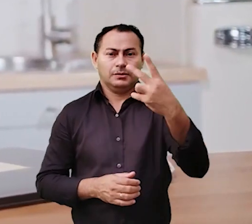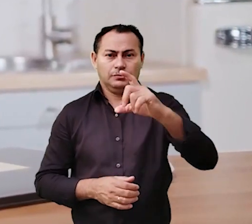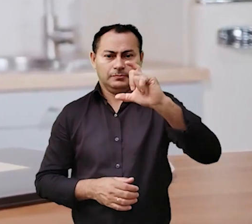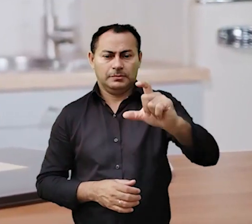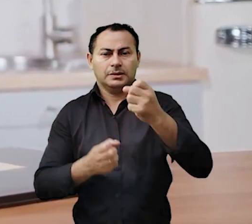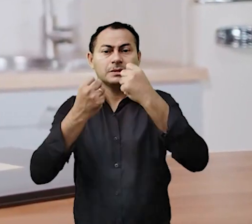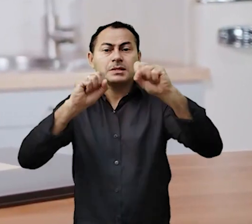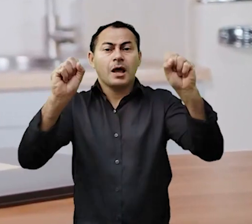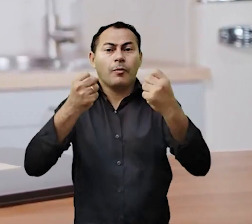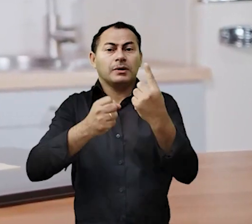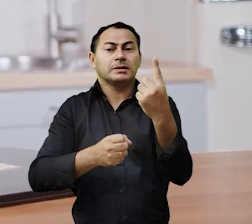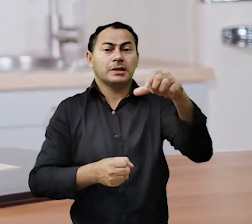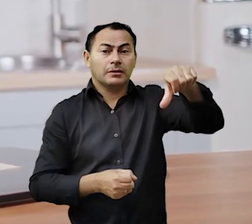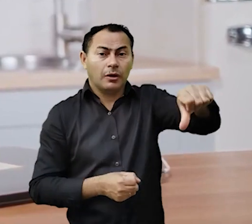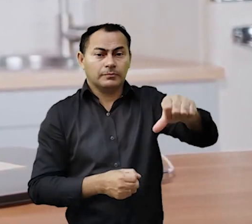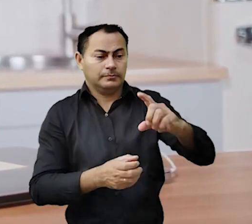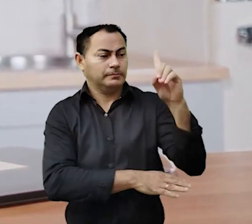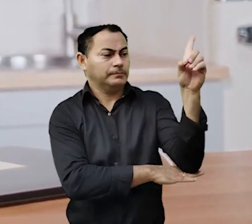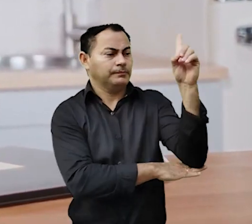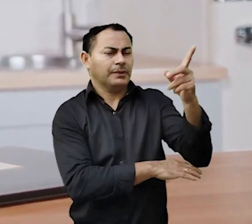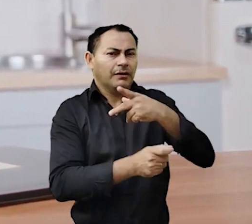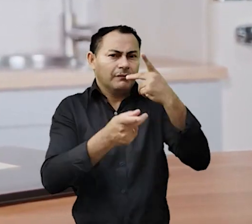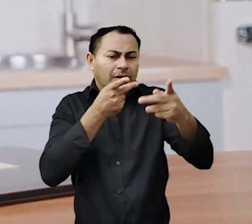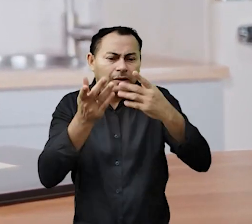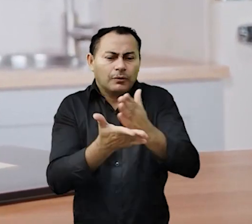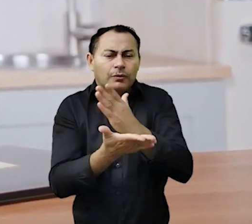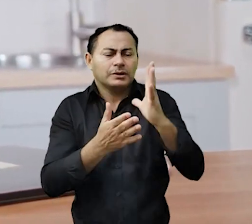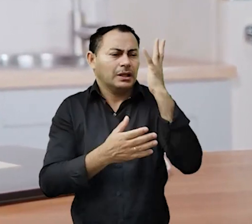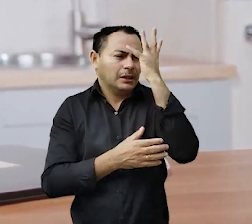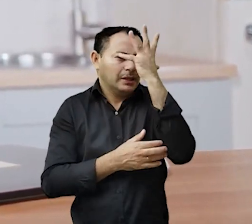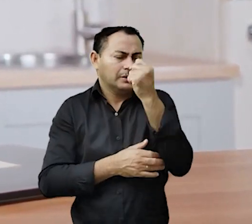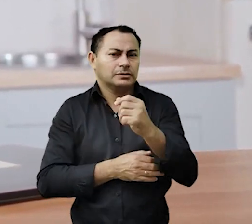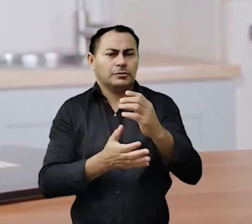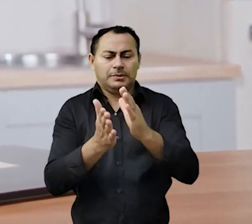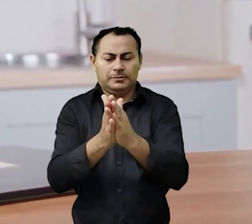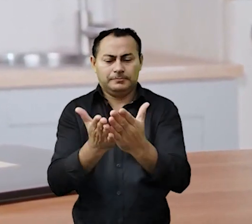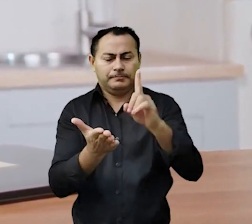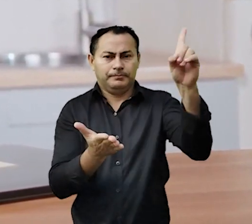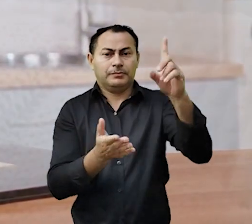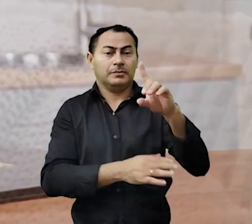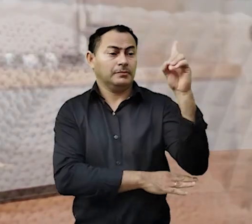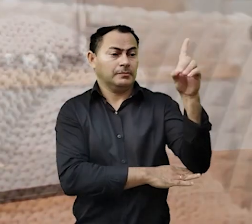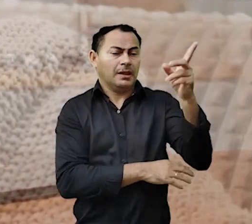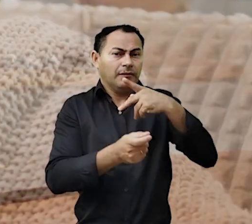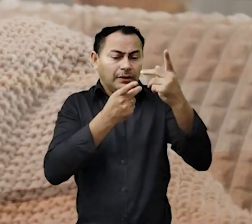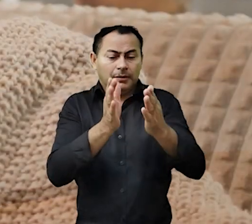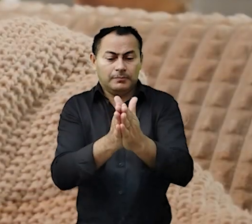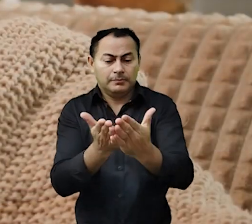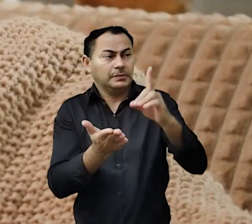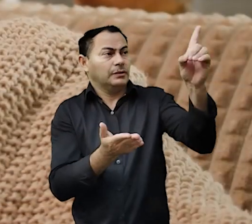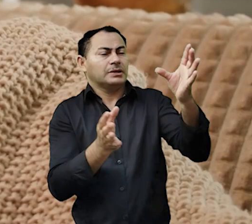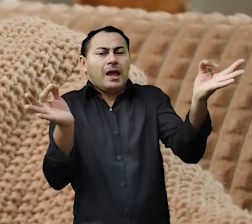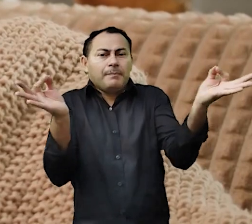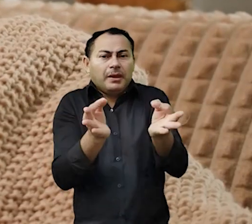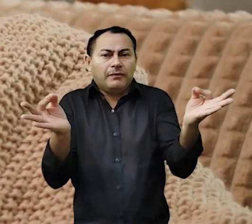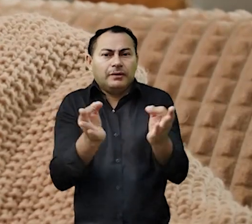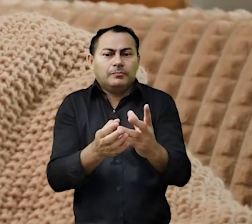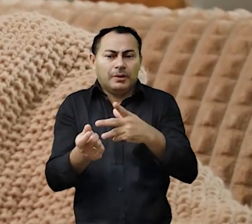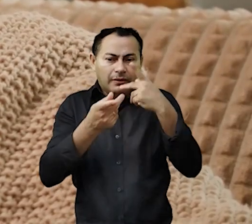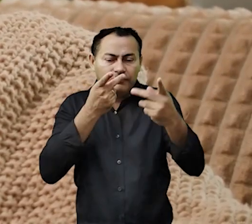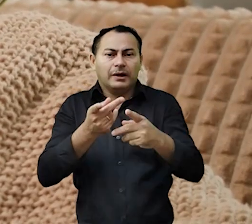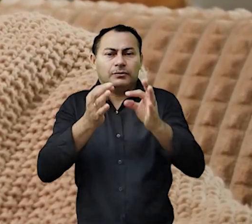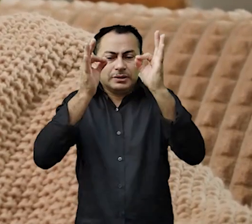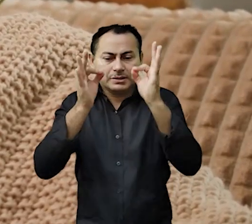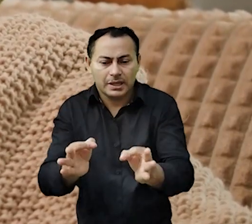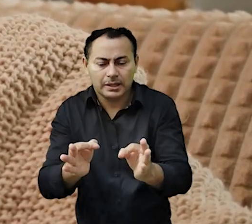segundo parágrafo do Salmo 19, Davi diz algumas coisas lindas sobre as Escrituras. Davi nos diz que a palavra de Deus é perfeita, que